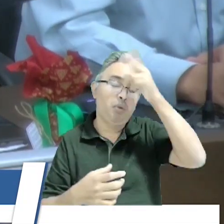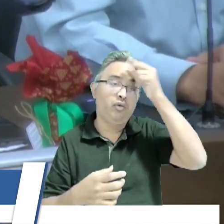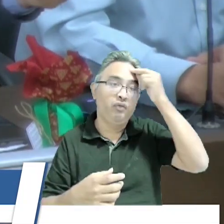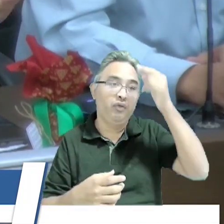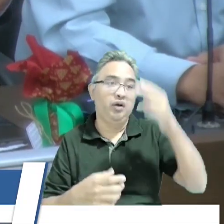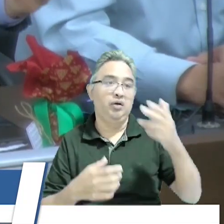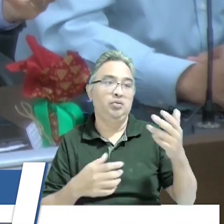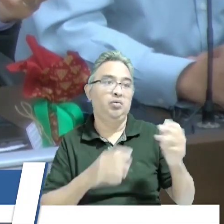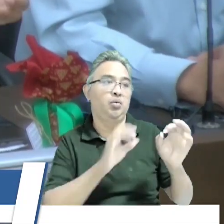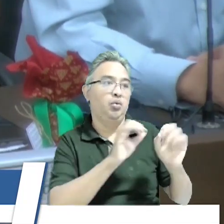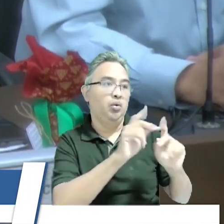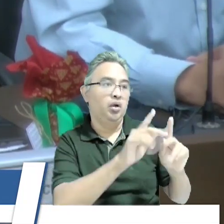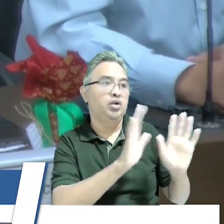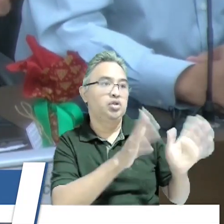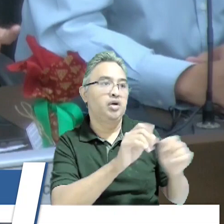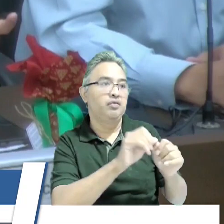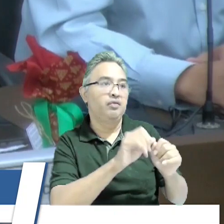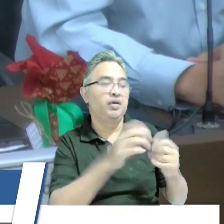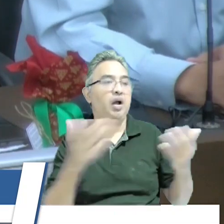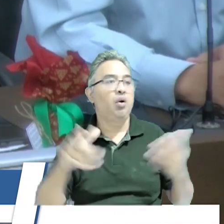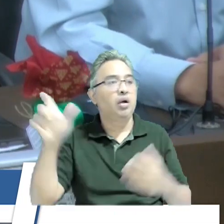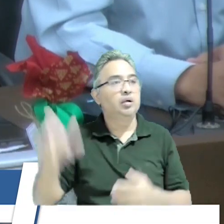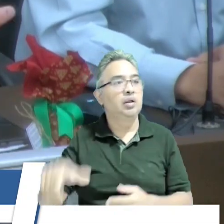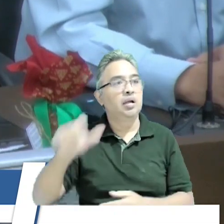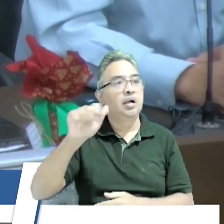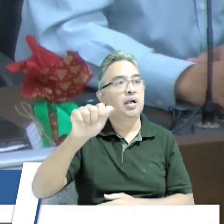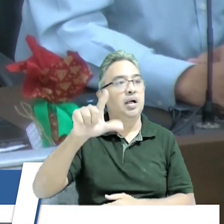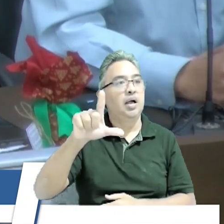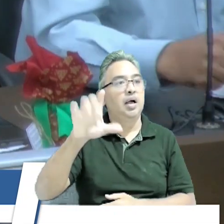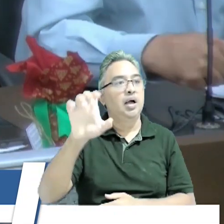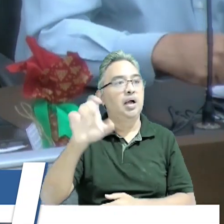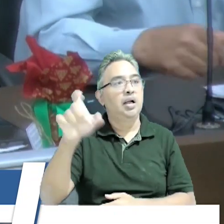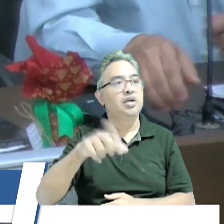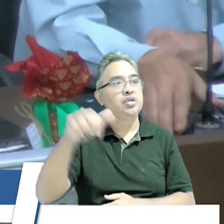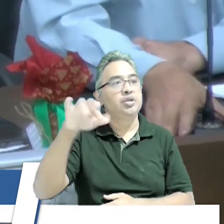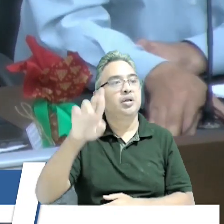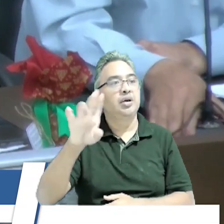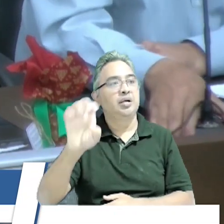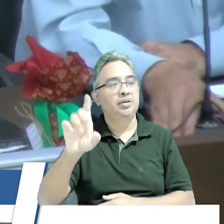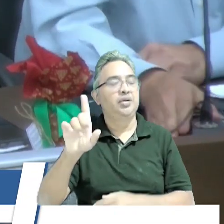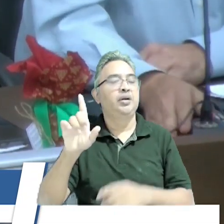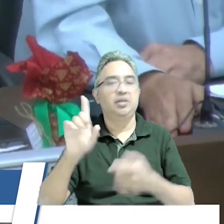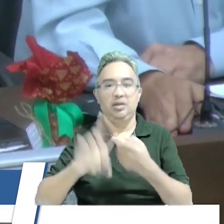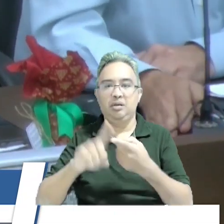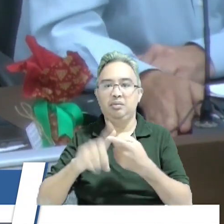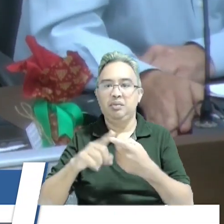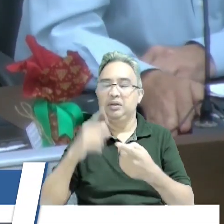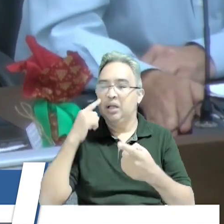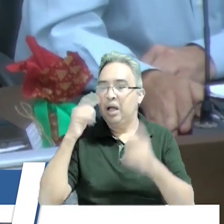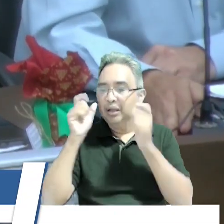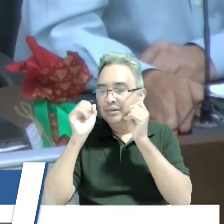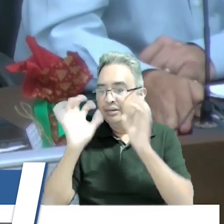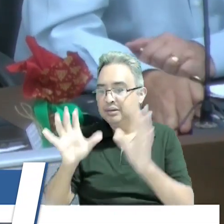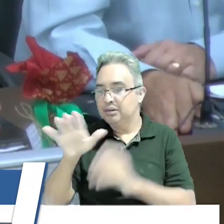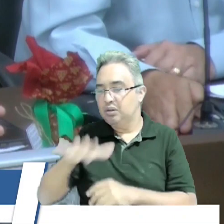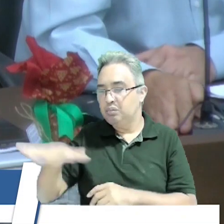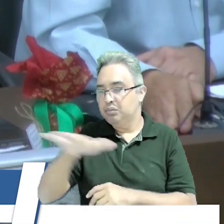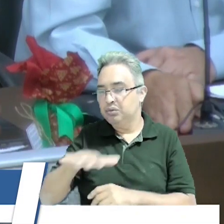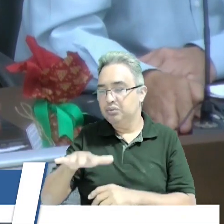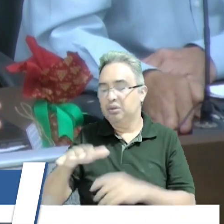dentro das suas possibilidades, contornando e dando atenção, né, que os moradores daquela região merecem. E